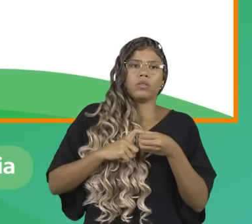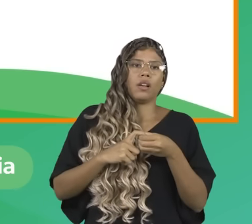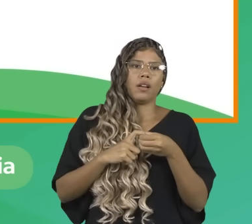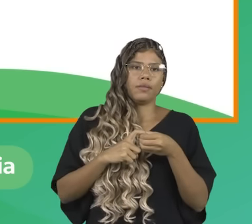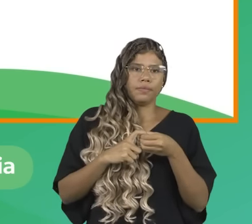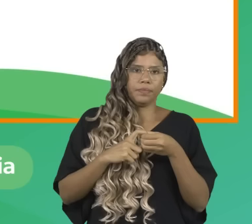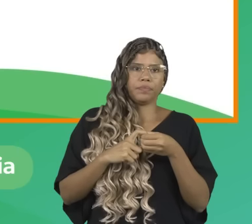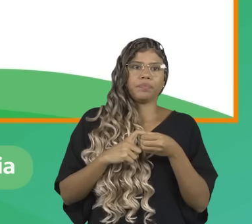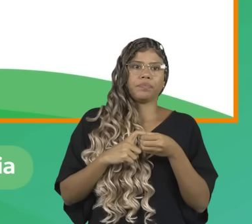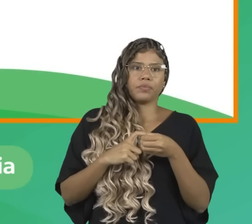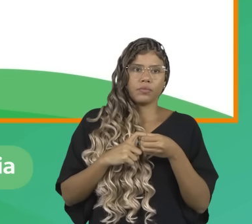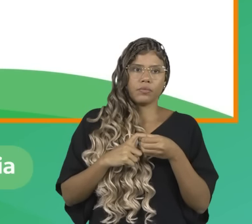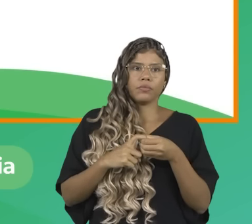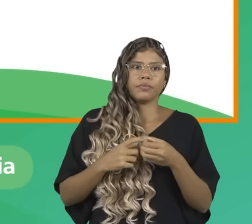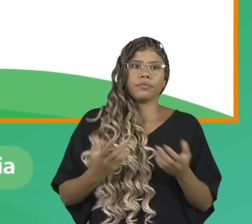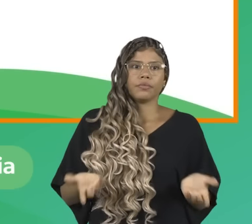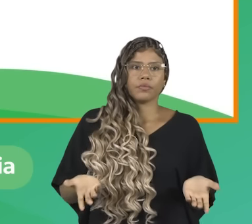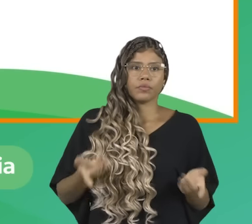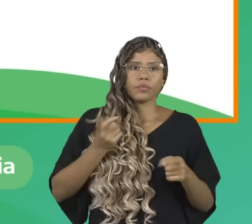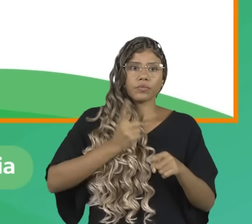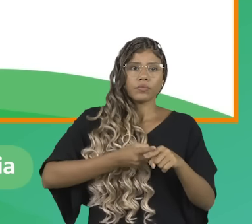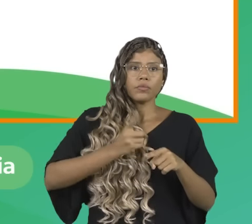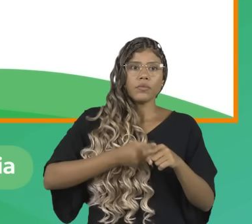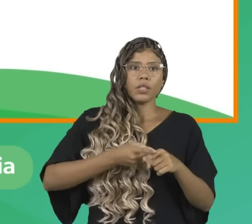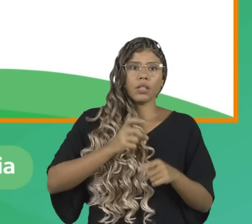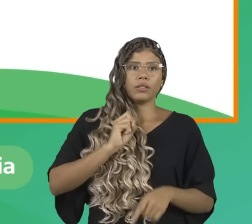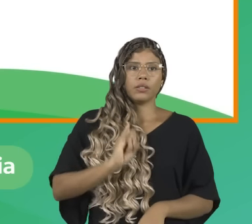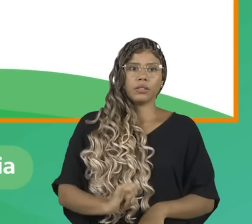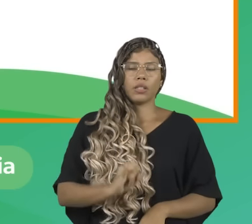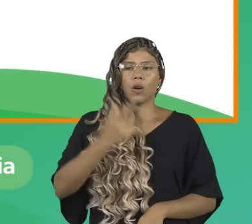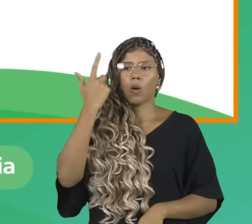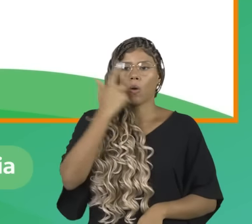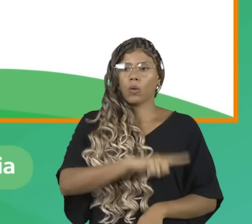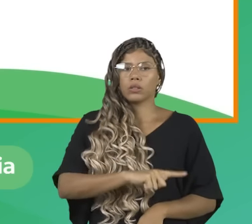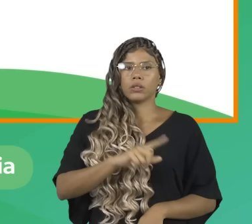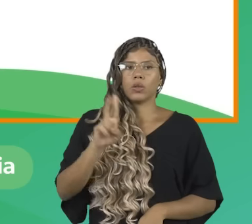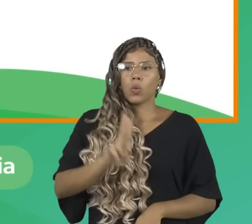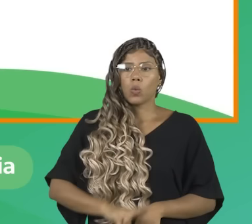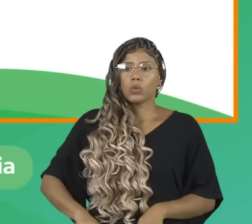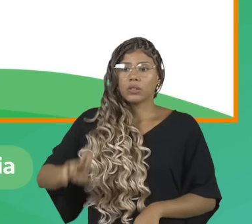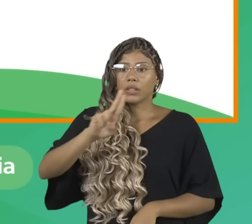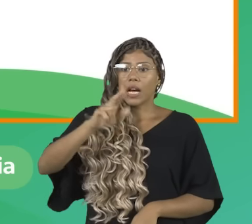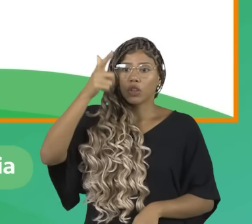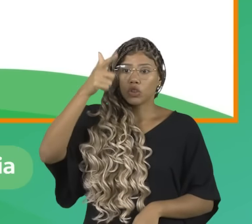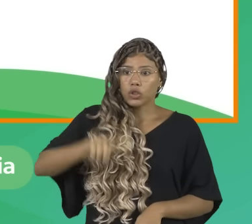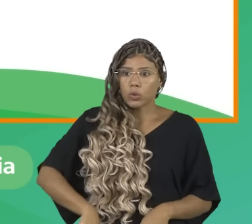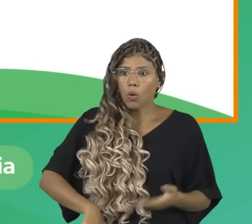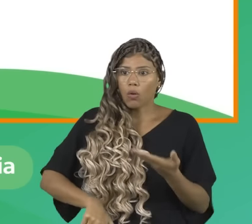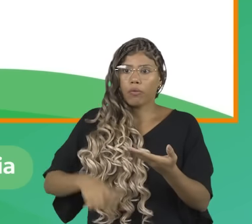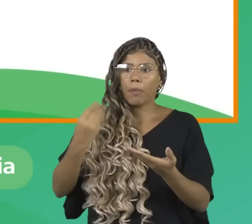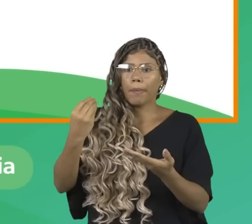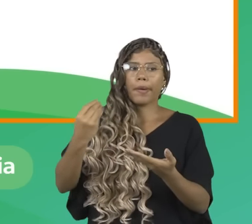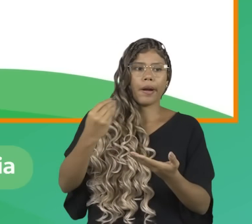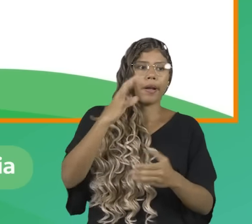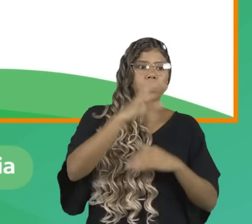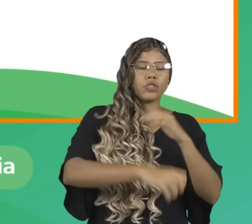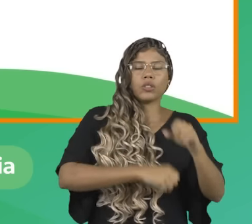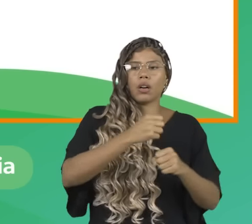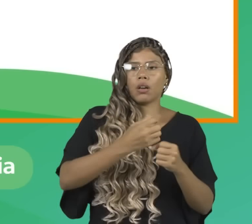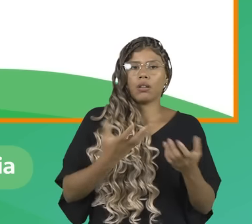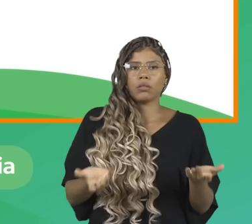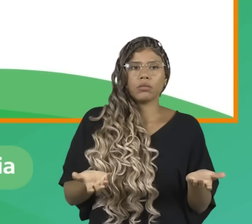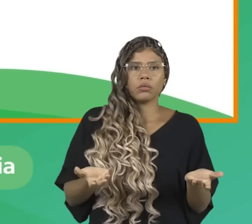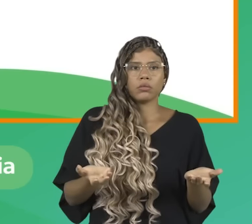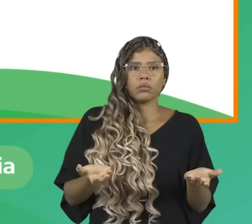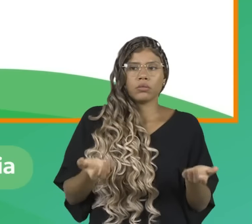se você é capaz de reutilizar o mesmo ou reciclar um produto no meio desse ciclo, você evita de retirar do início da exploração.